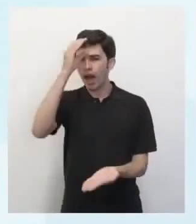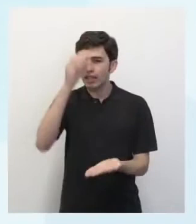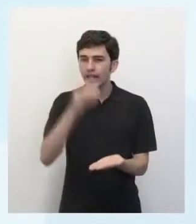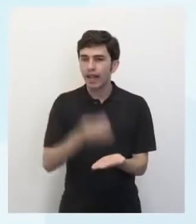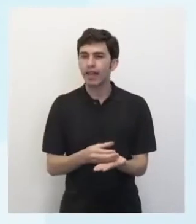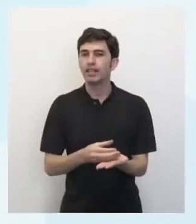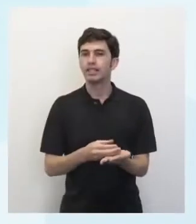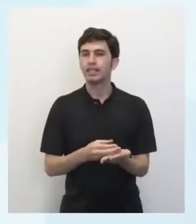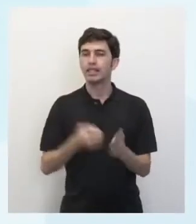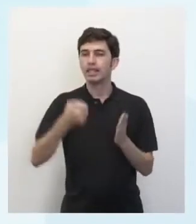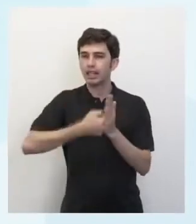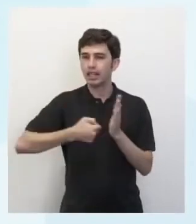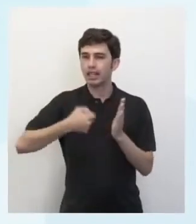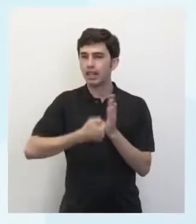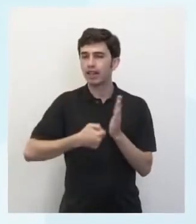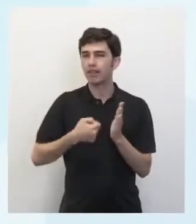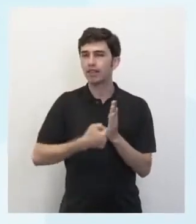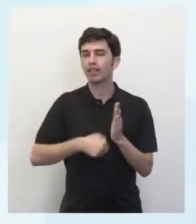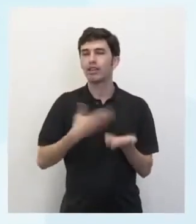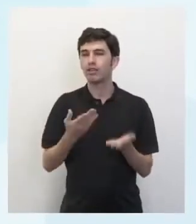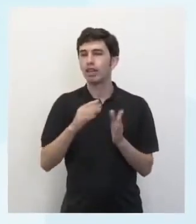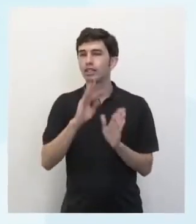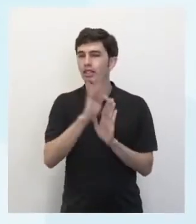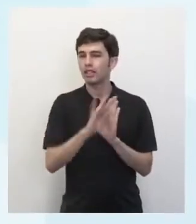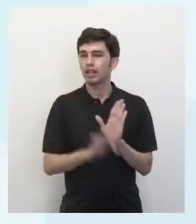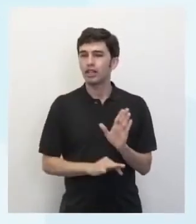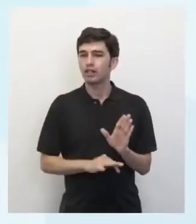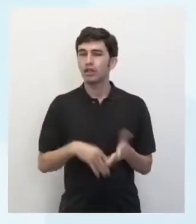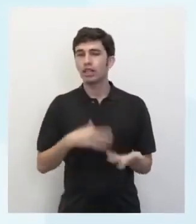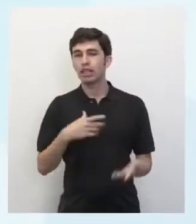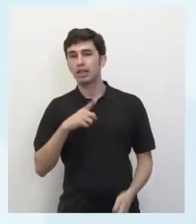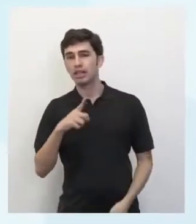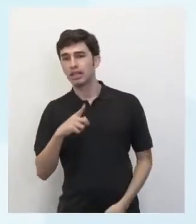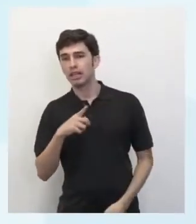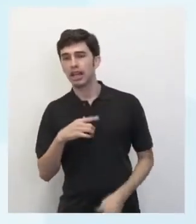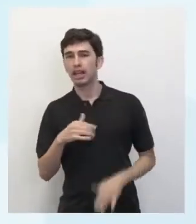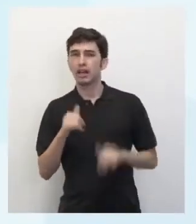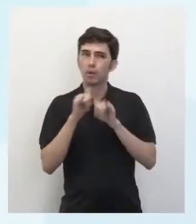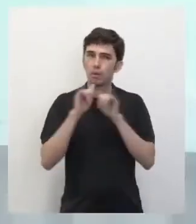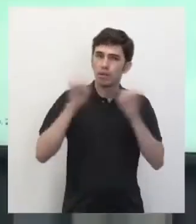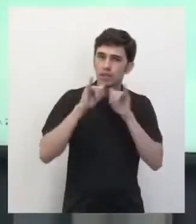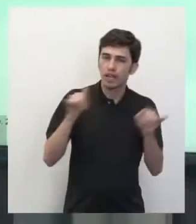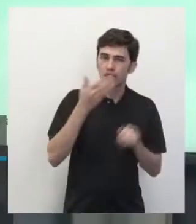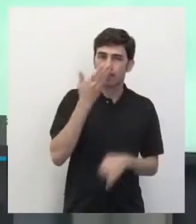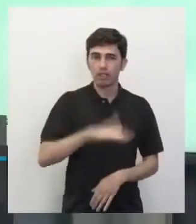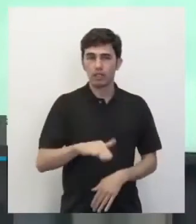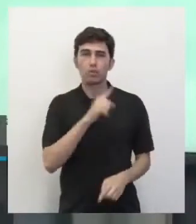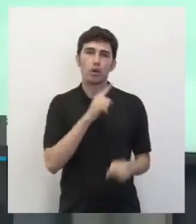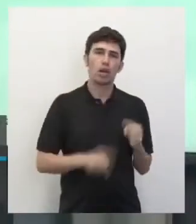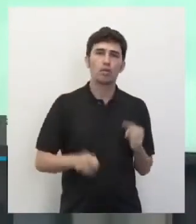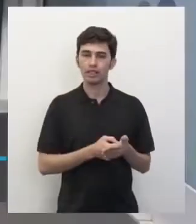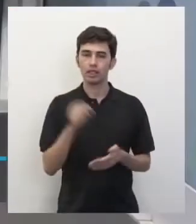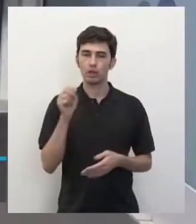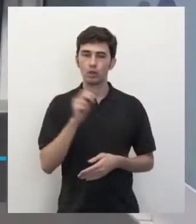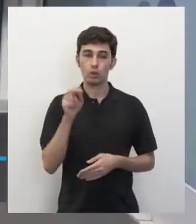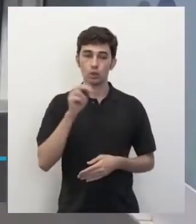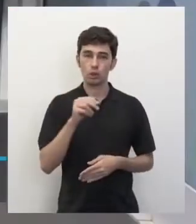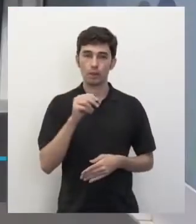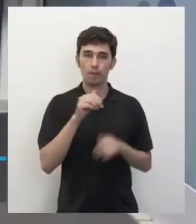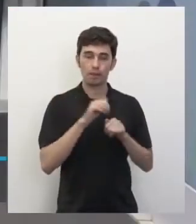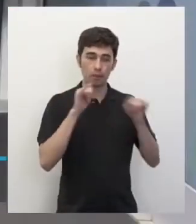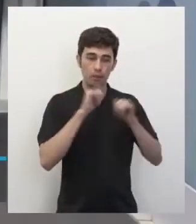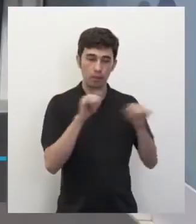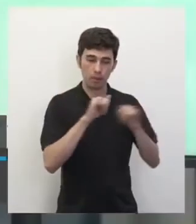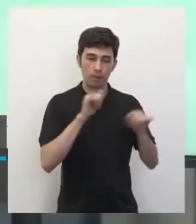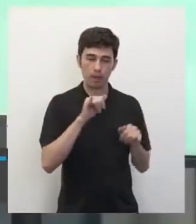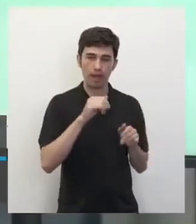está defendendo? O que ela defende? Que deve ter a publicidade infantil ou não? Então, é com vocês. Justifiquem, tudo bem? Então, aí para vocês